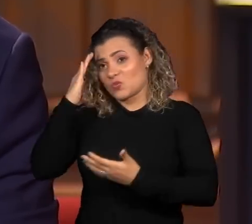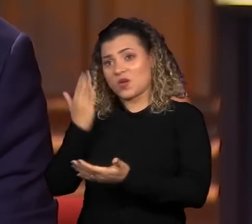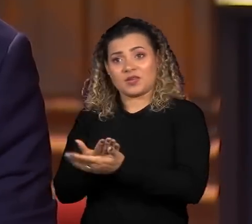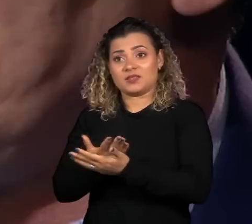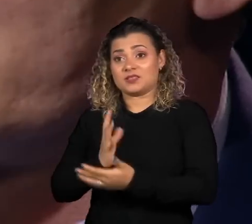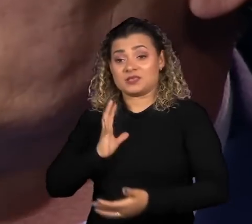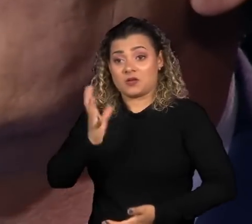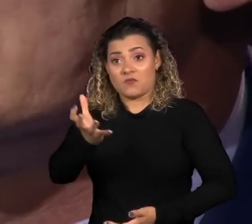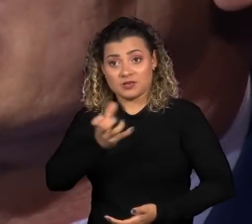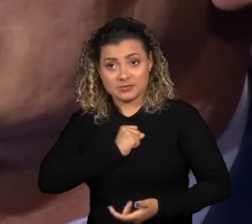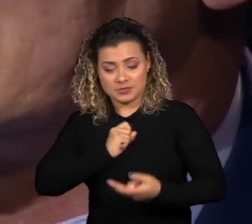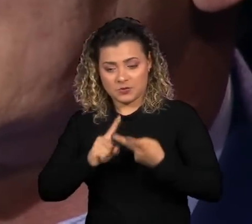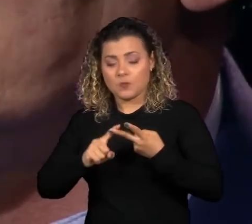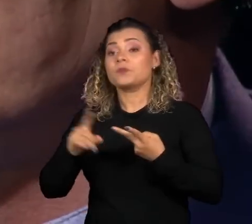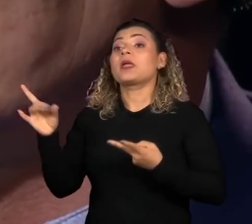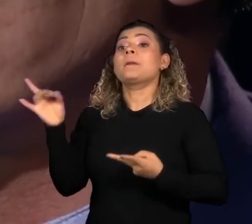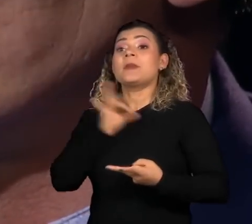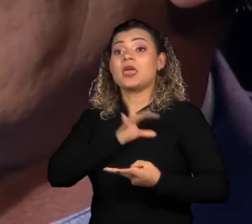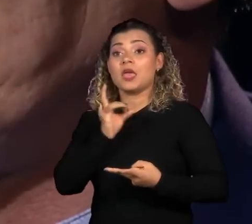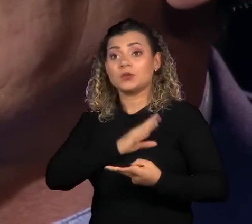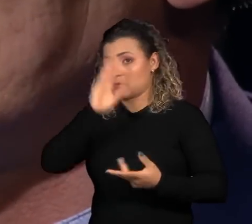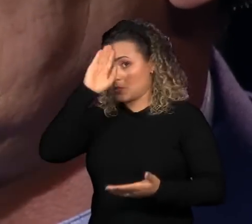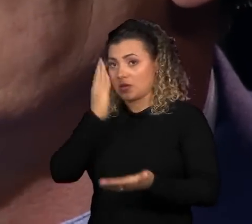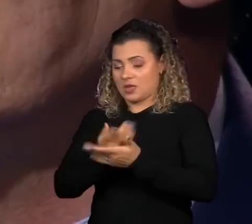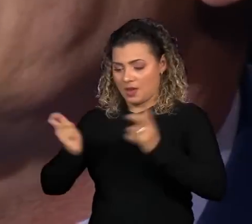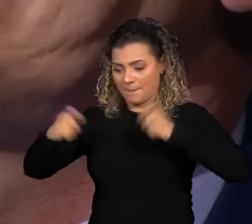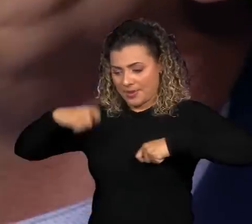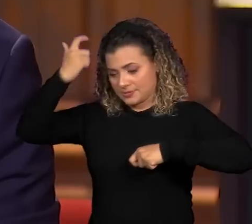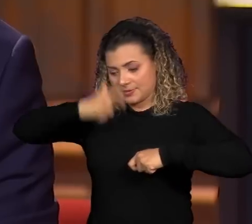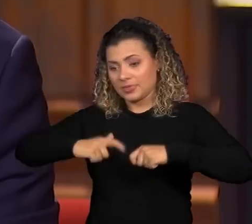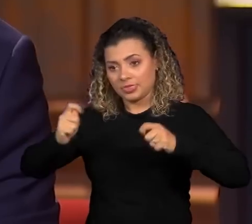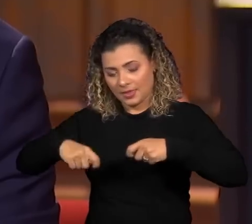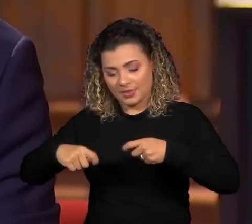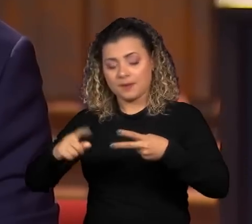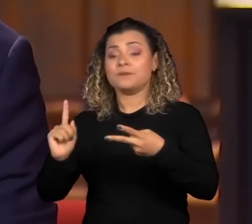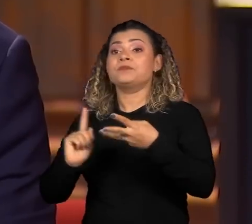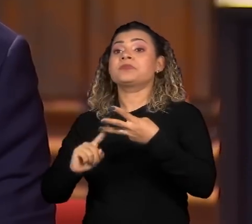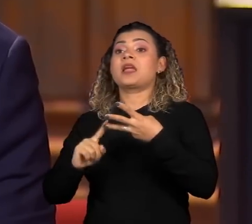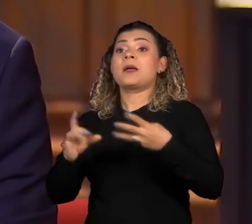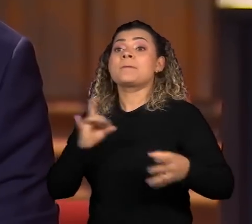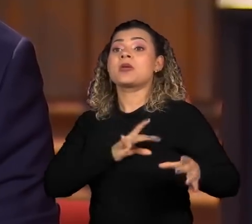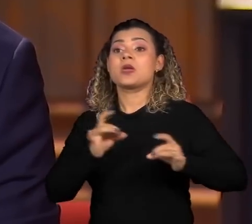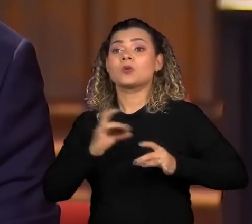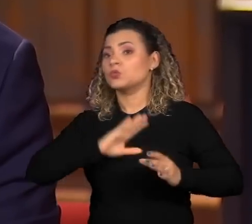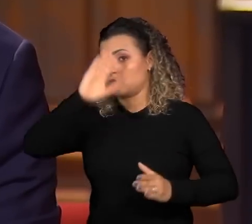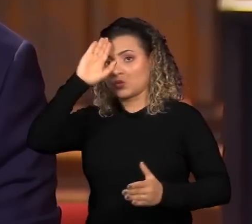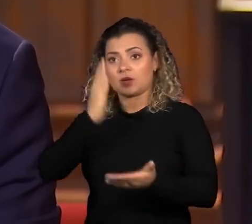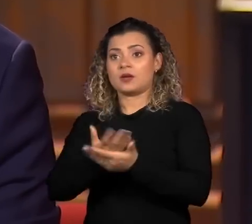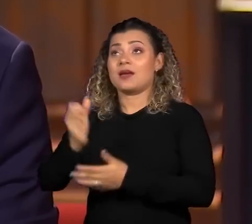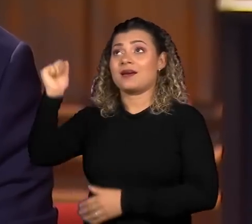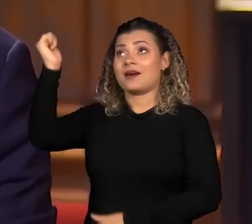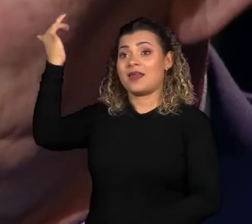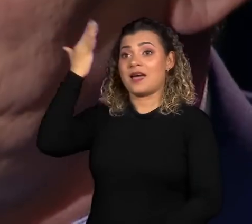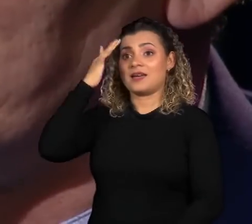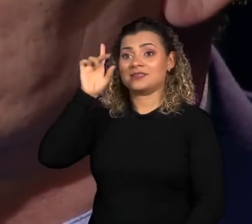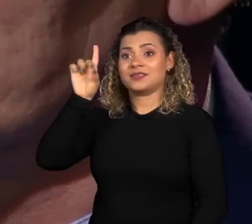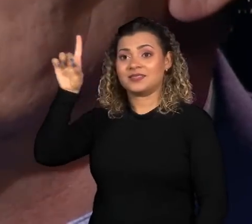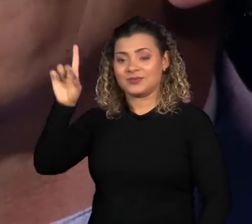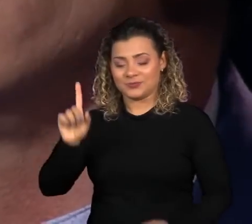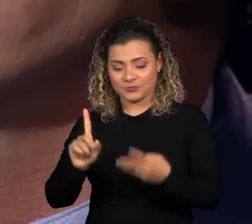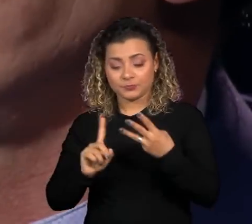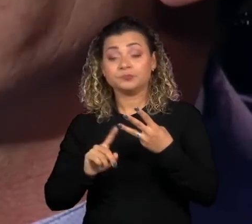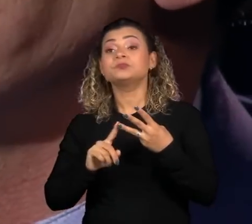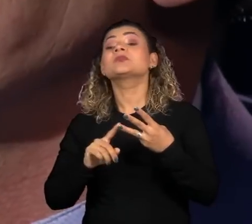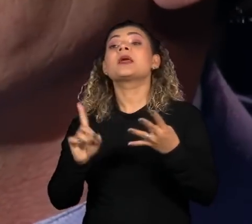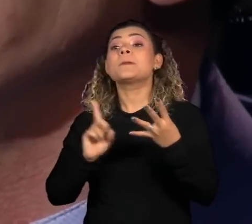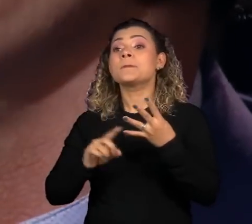salvação. Medo que desacredite da sua capacidade. Medo de não acreditar na graça de Deus. Medo